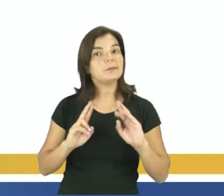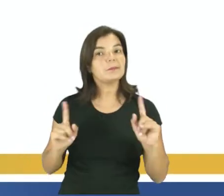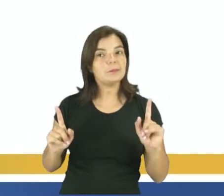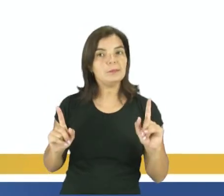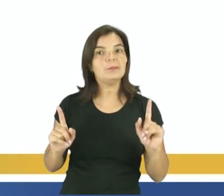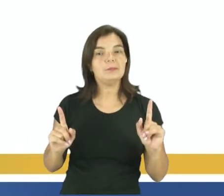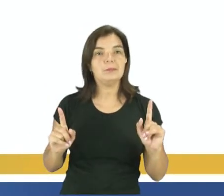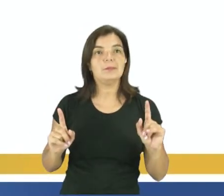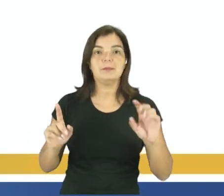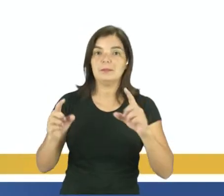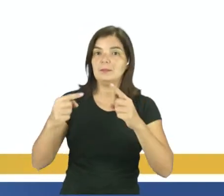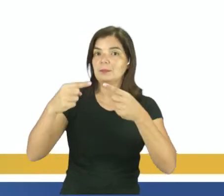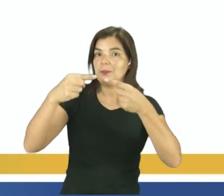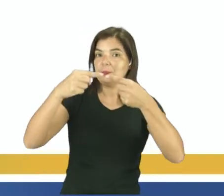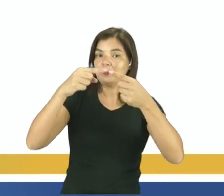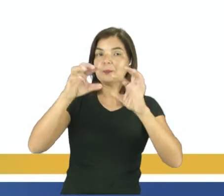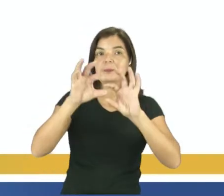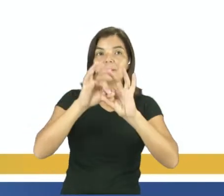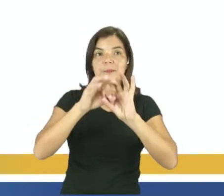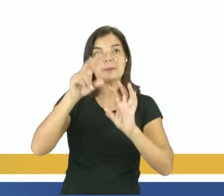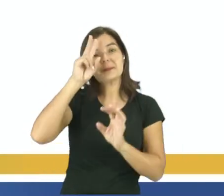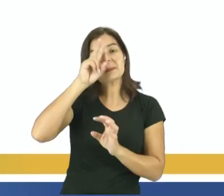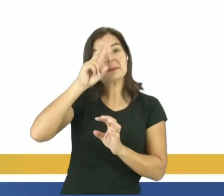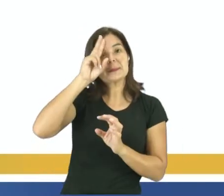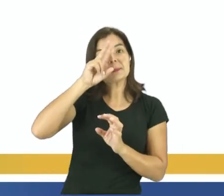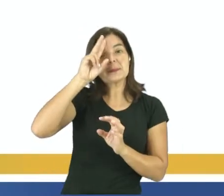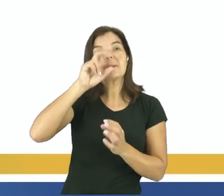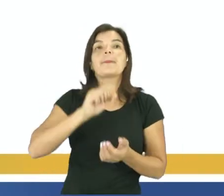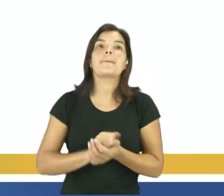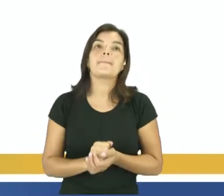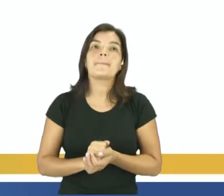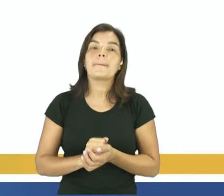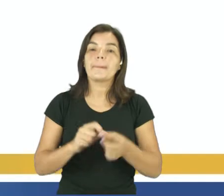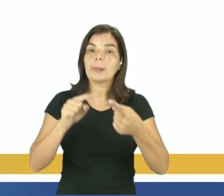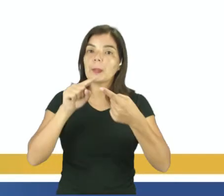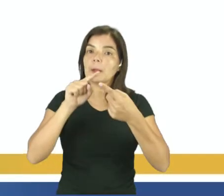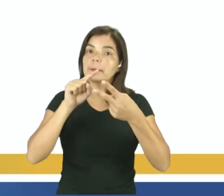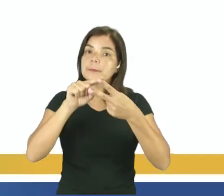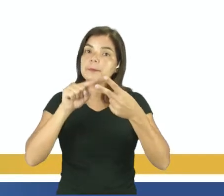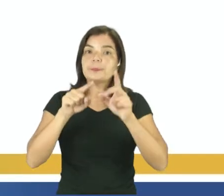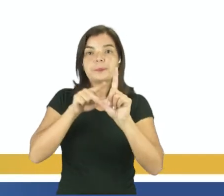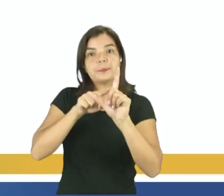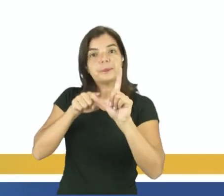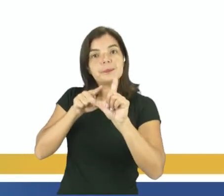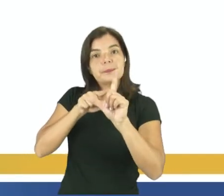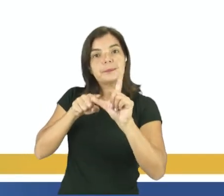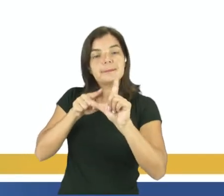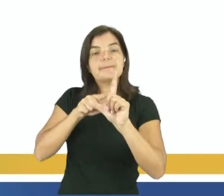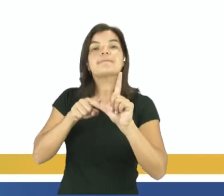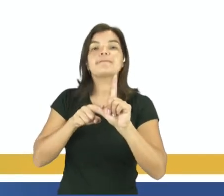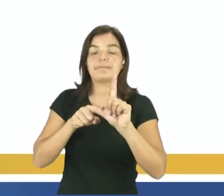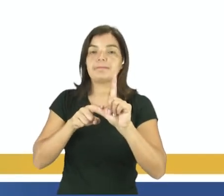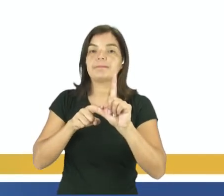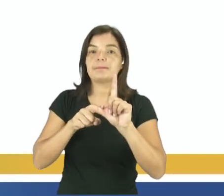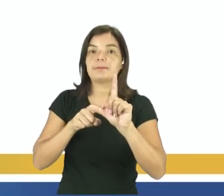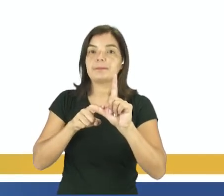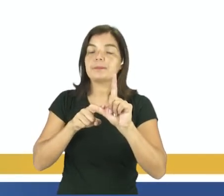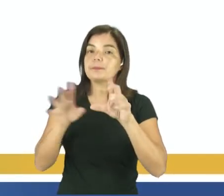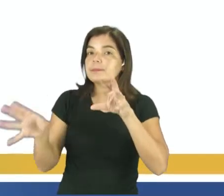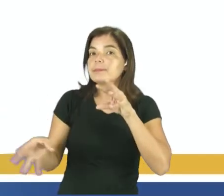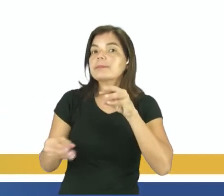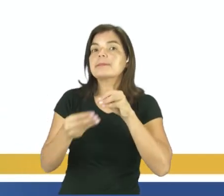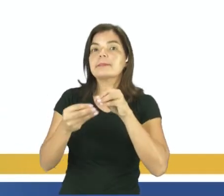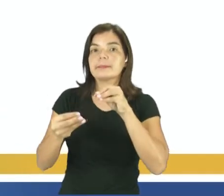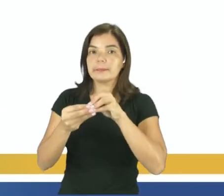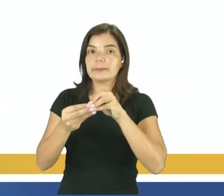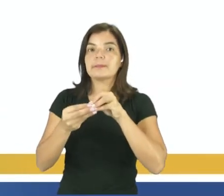do vértice. Você lembra que, nesse caso aqui, esses dois ângulos consecutivos, eles são ângulos suplementares,